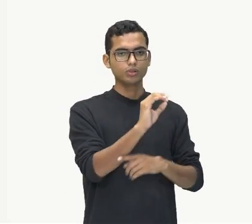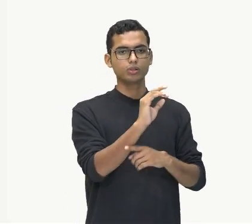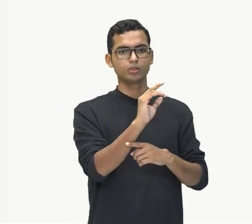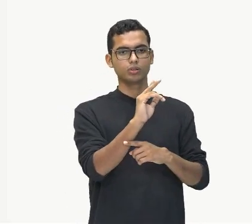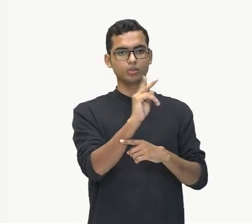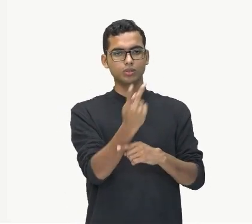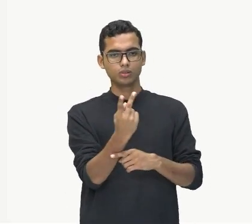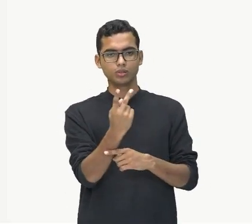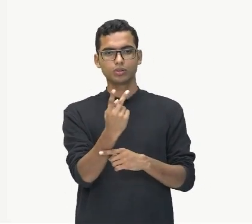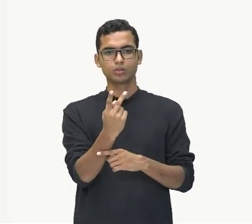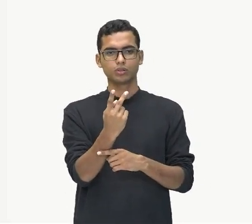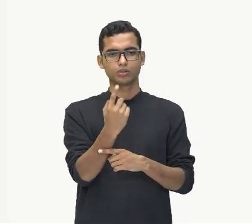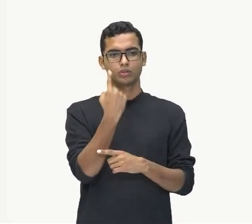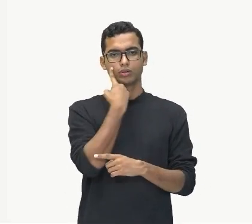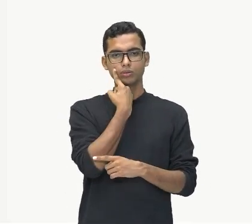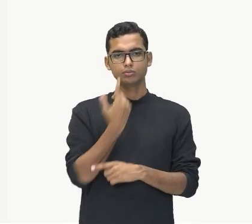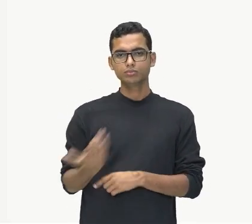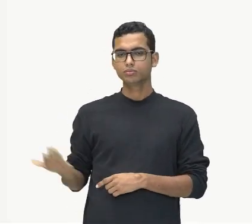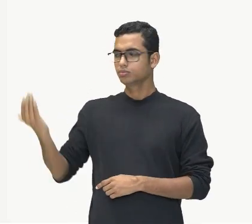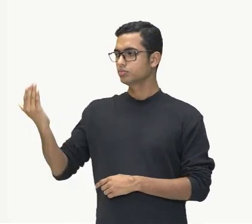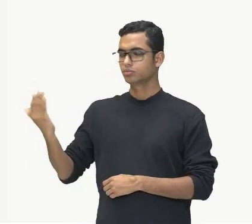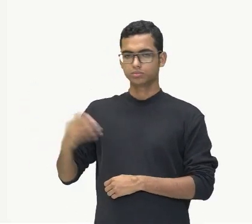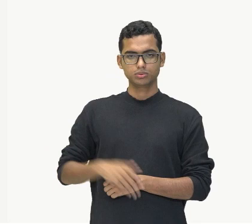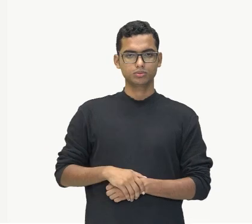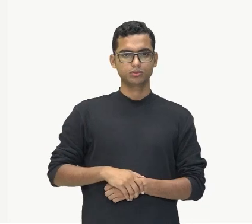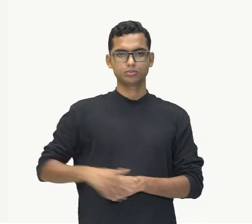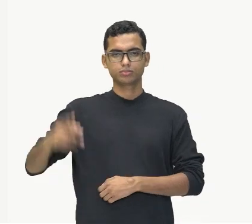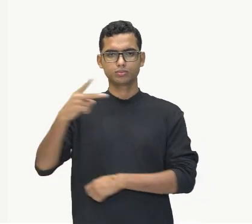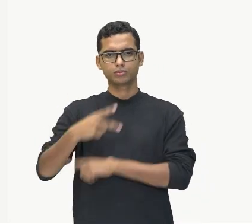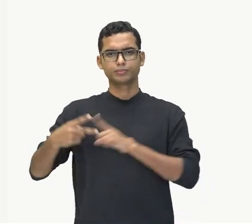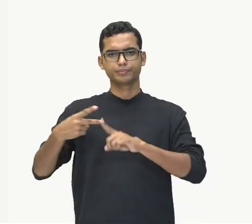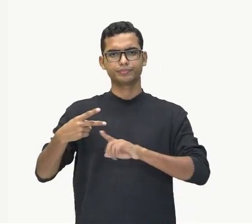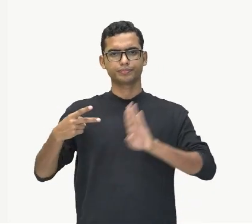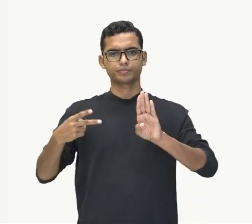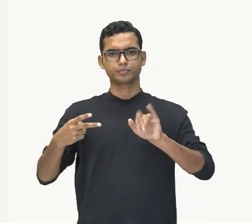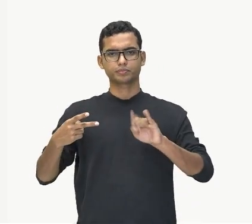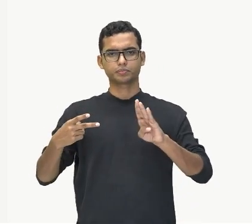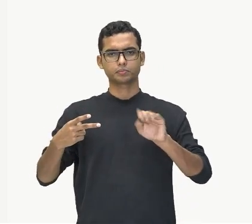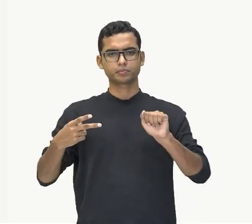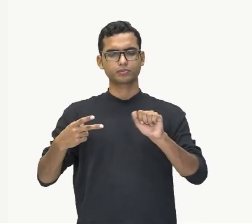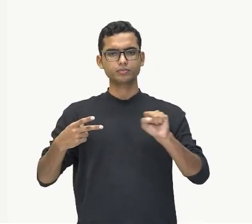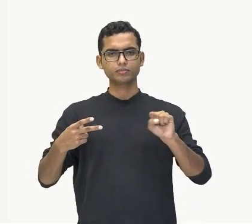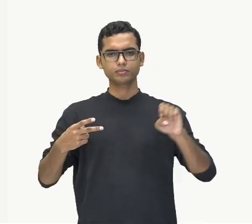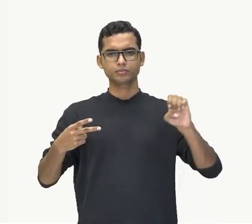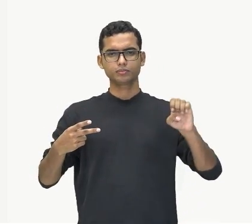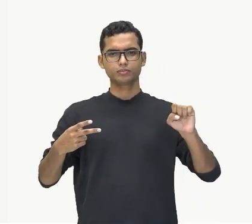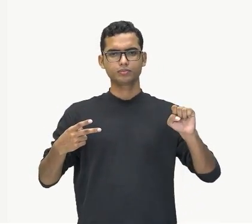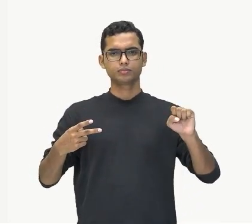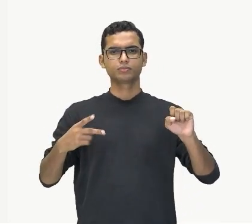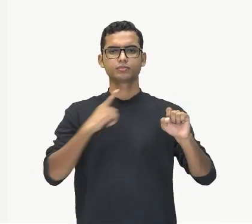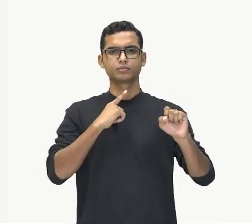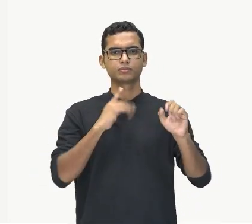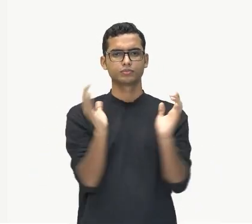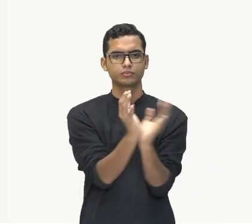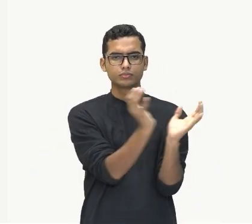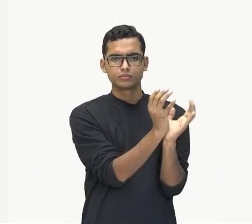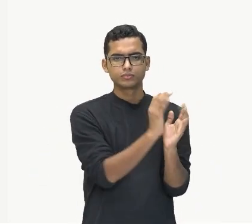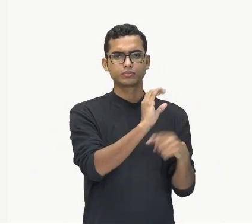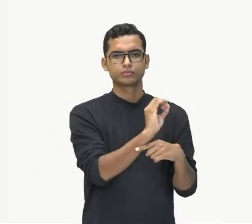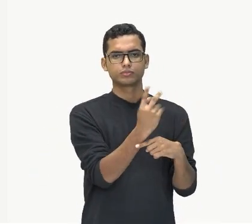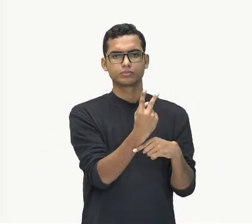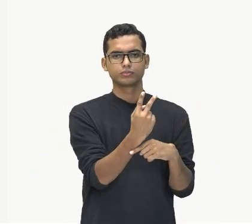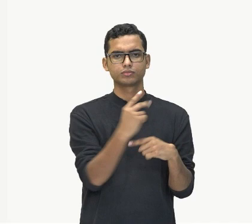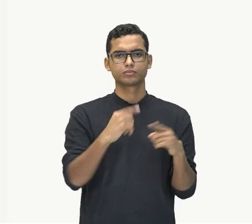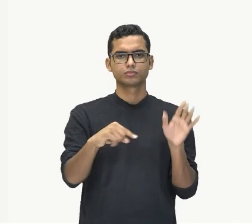de níquel. E temos ali a tribase, presença de 3 grupos